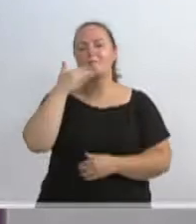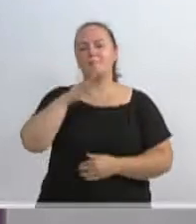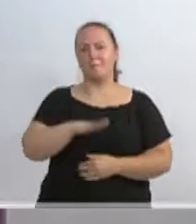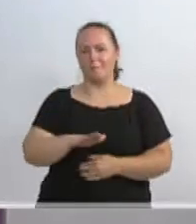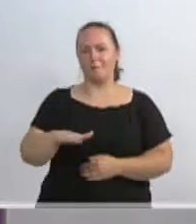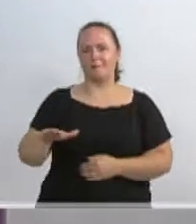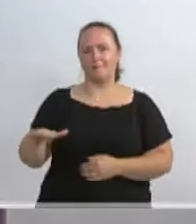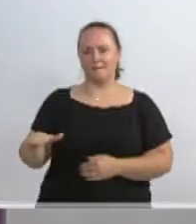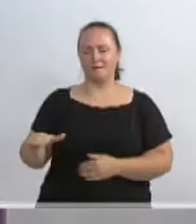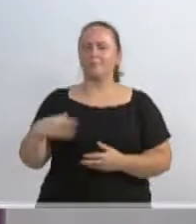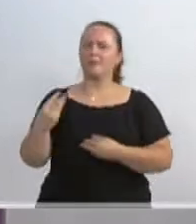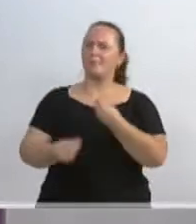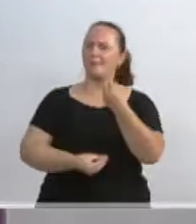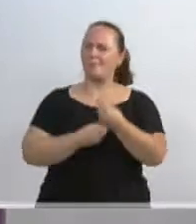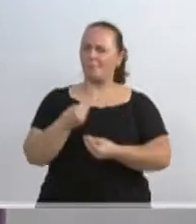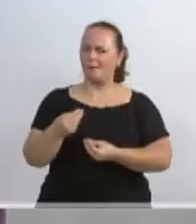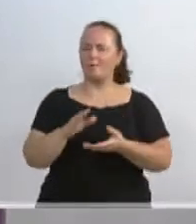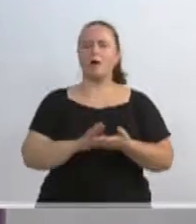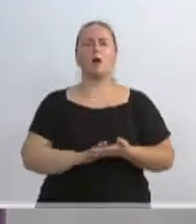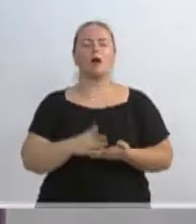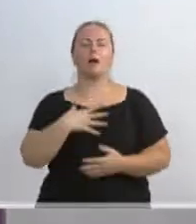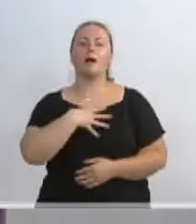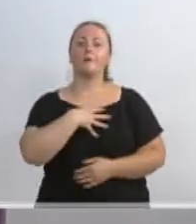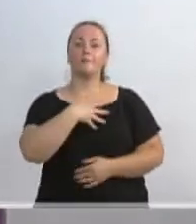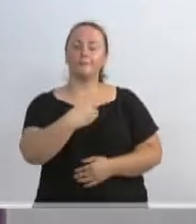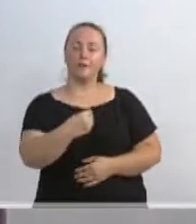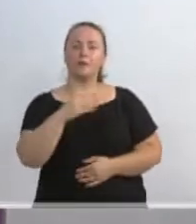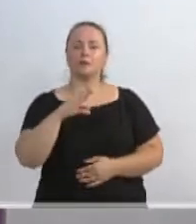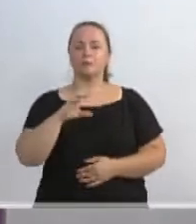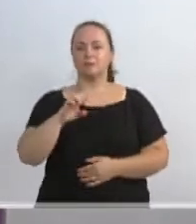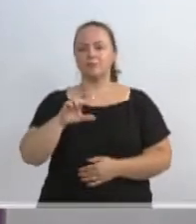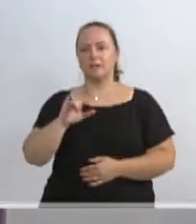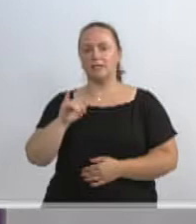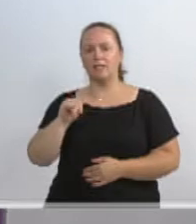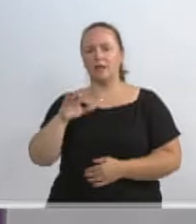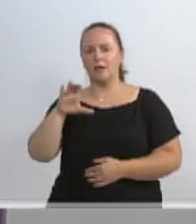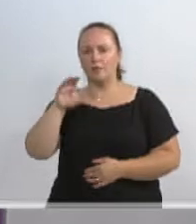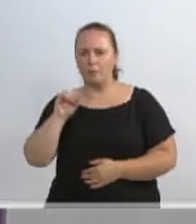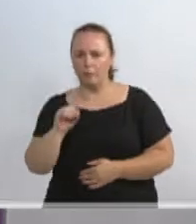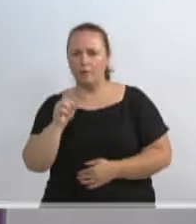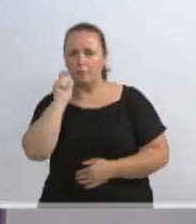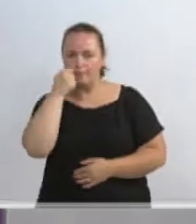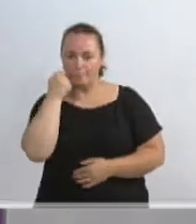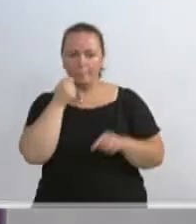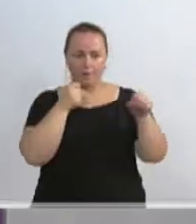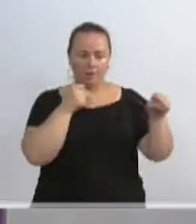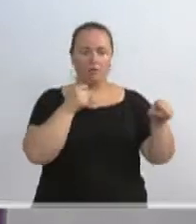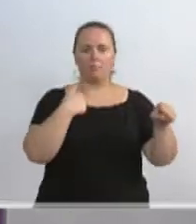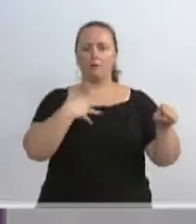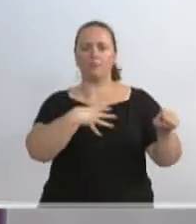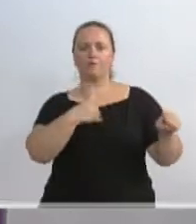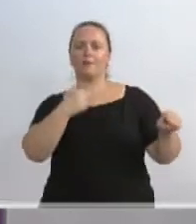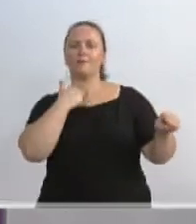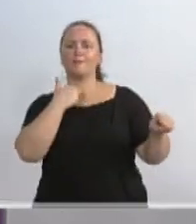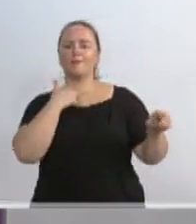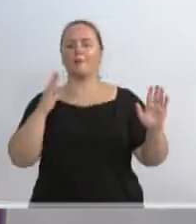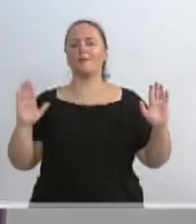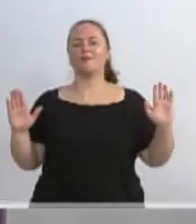se eu tenho um filho que é celíaco o município dá o pão para as crianças uma filha vai poder comer